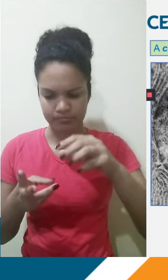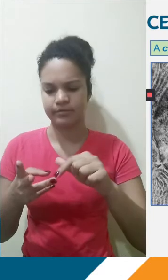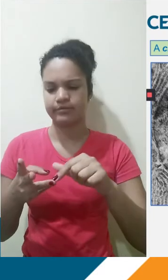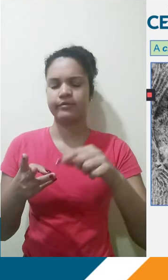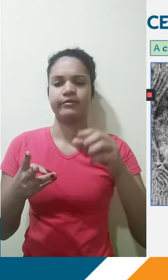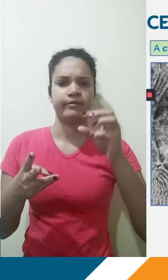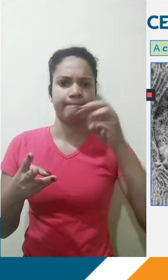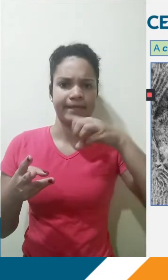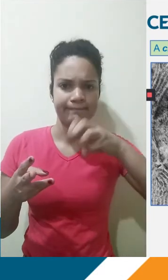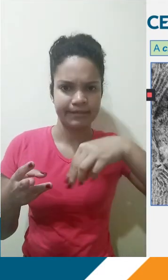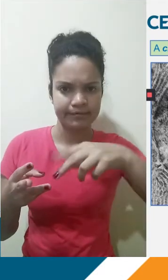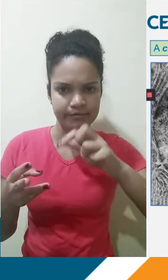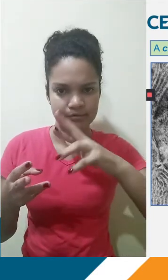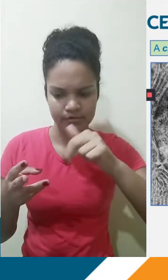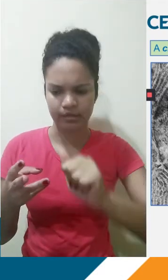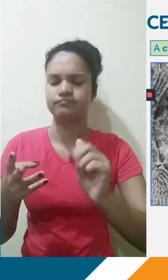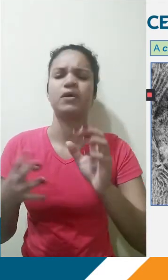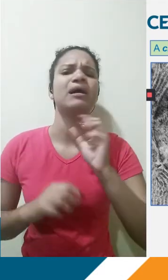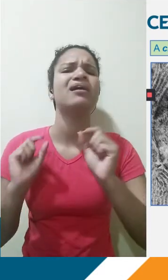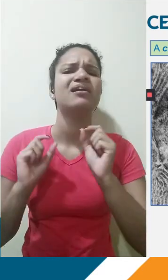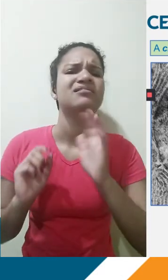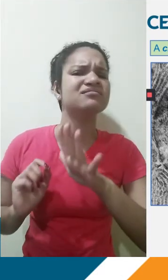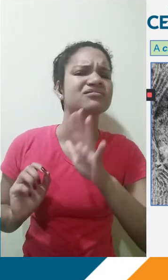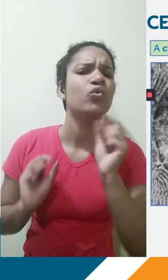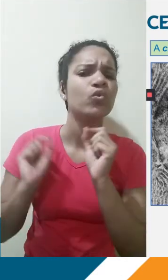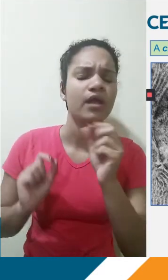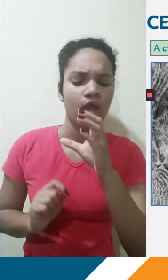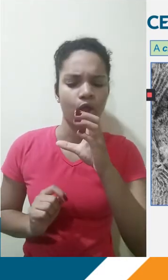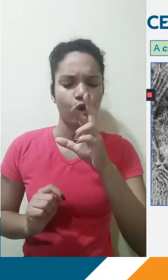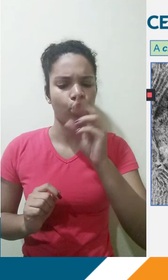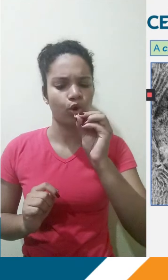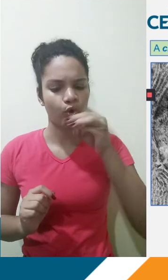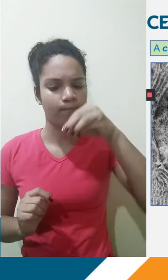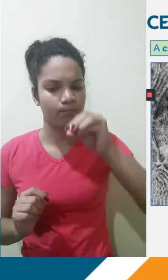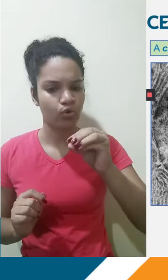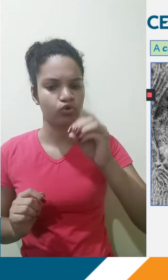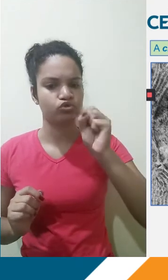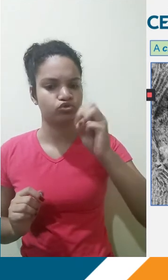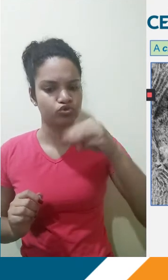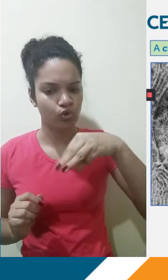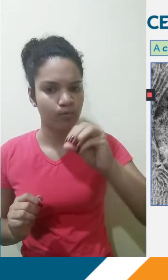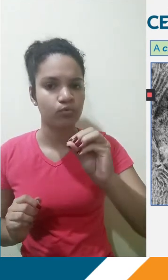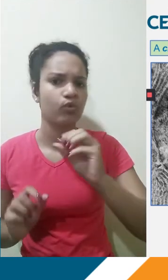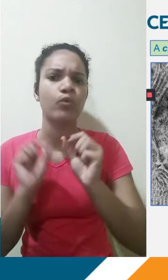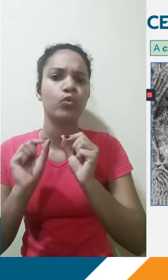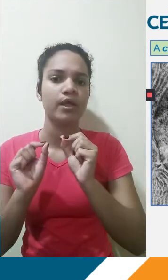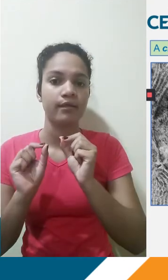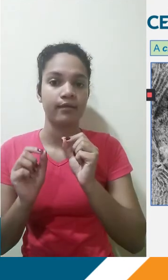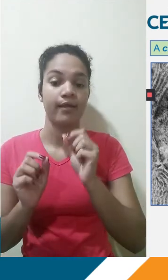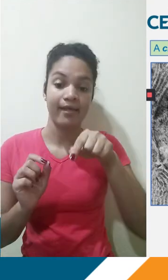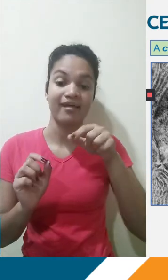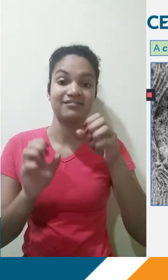cromossomo? O cromossomo é formado por uma substância chamada cromatina, que ela está formada, ela se estrutura no interior do